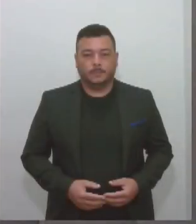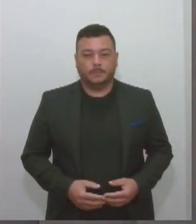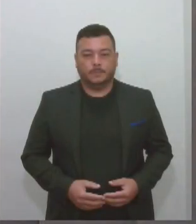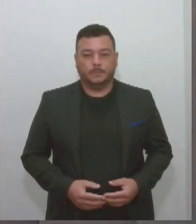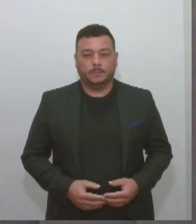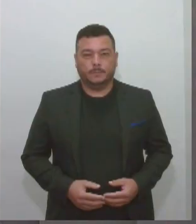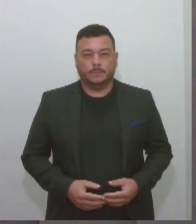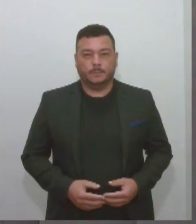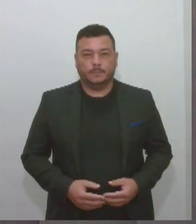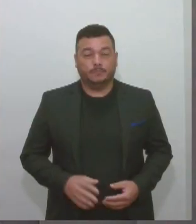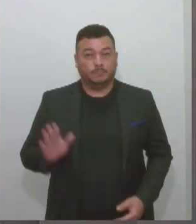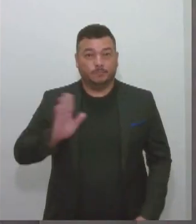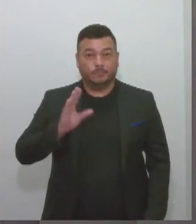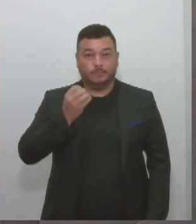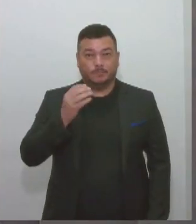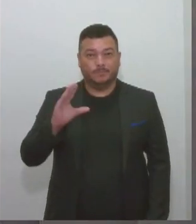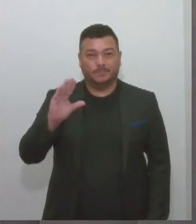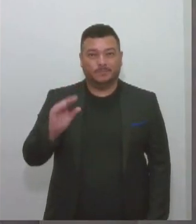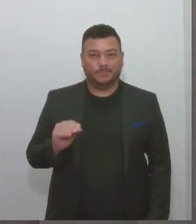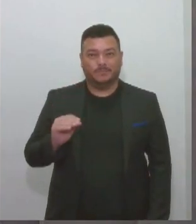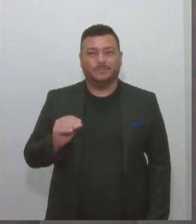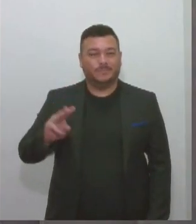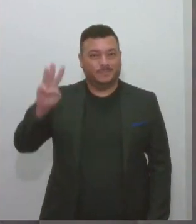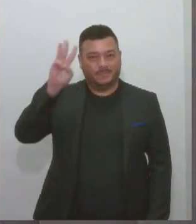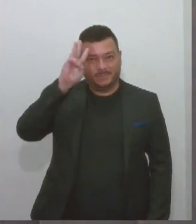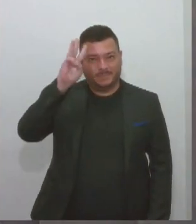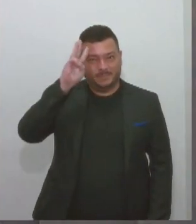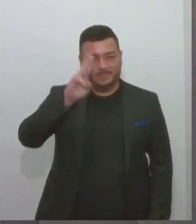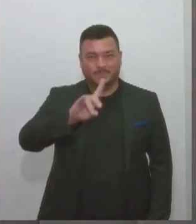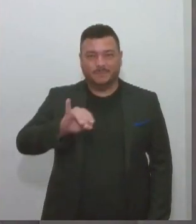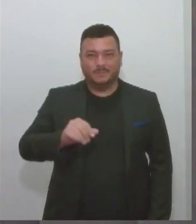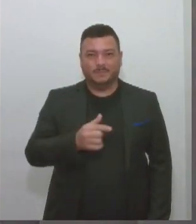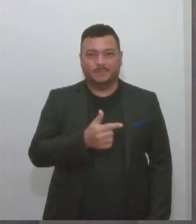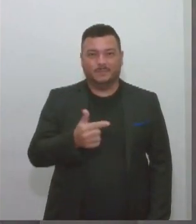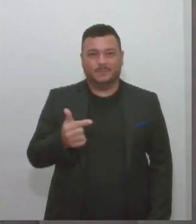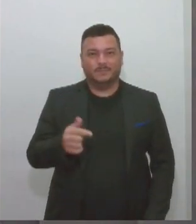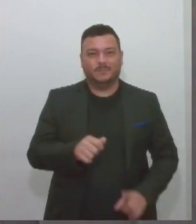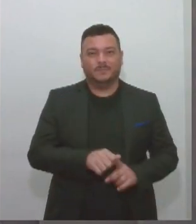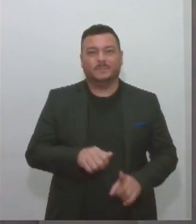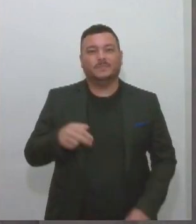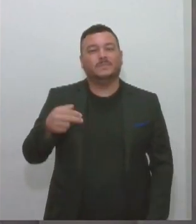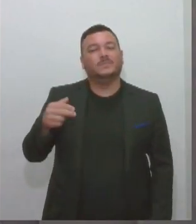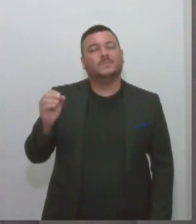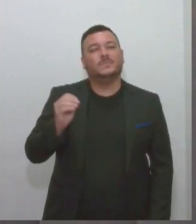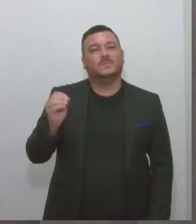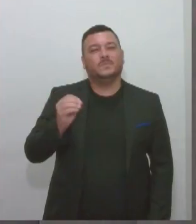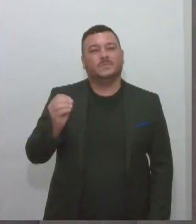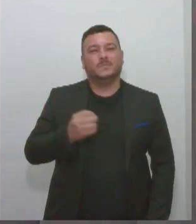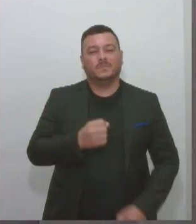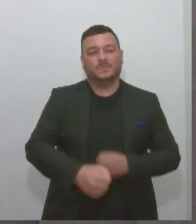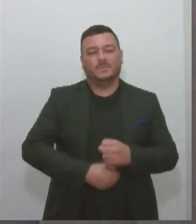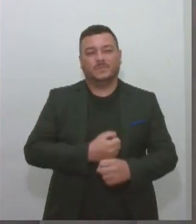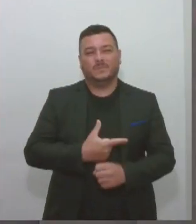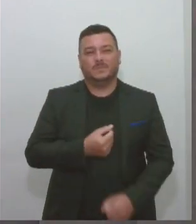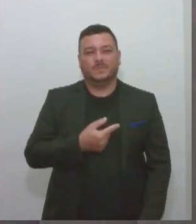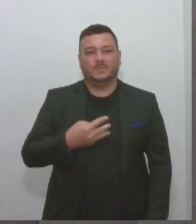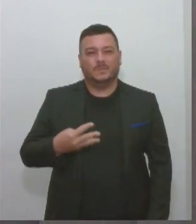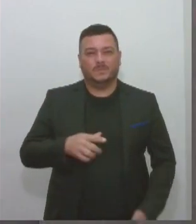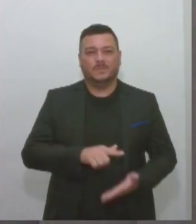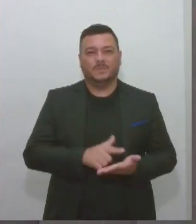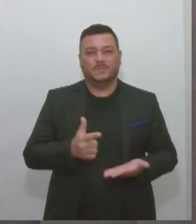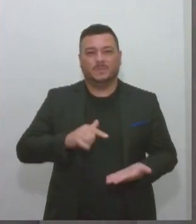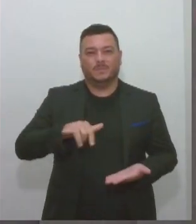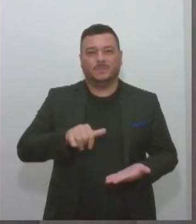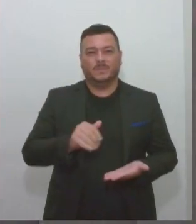Olá, boa noite. Terça-feira, 22 de outubro de 2024. O Jornal da Alesi está no